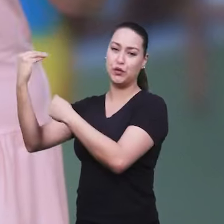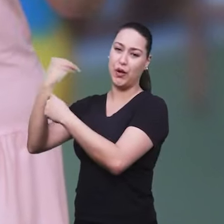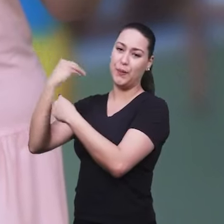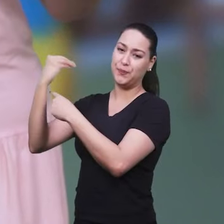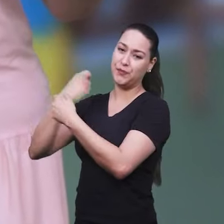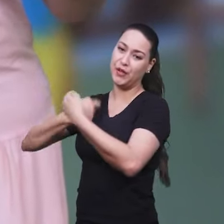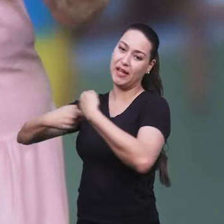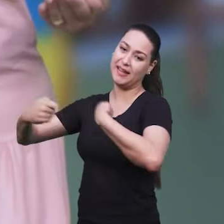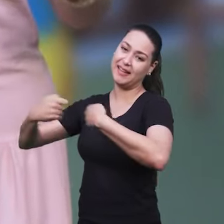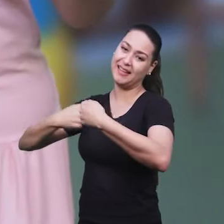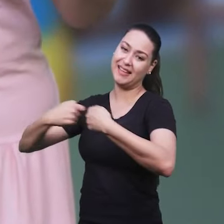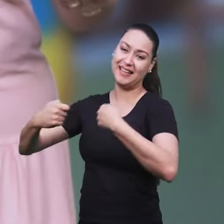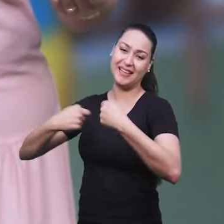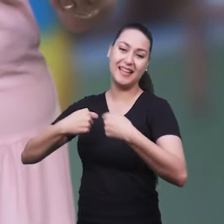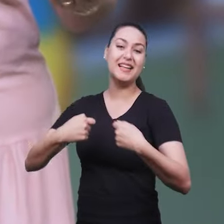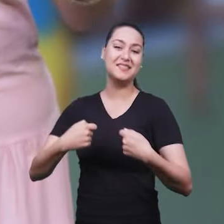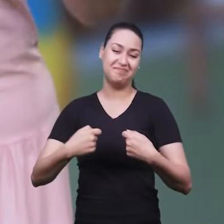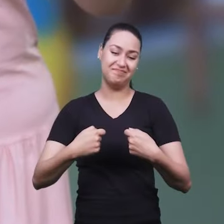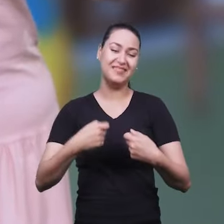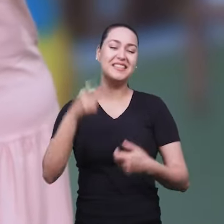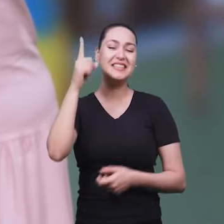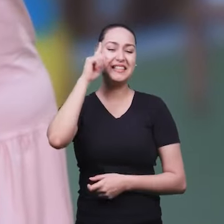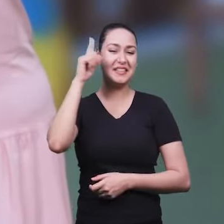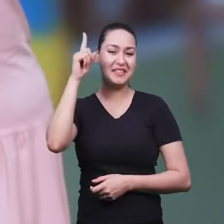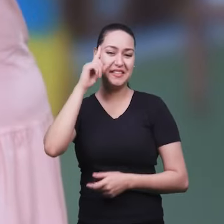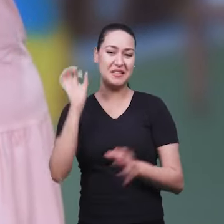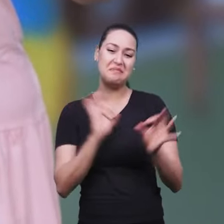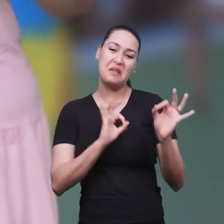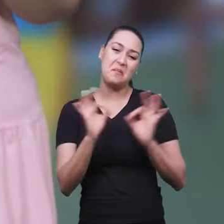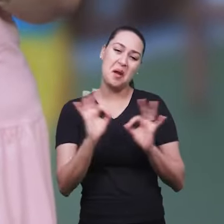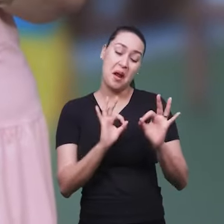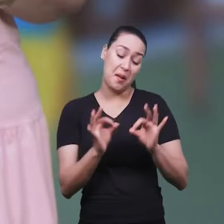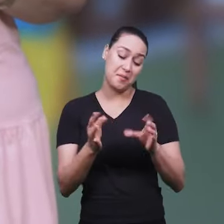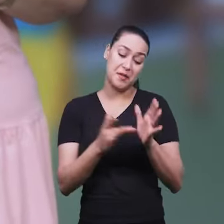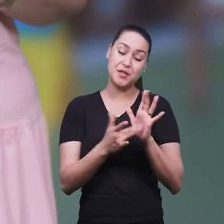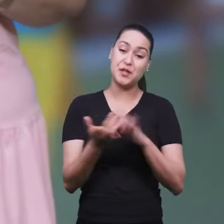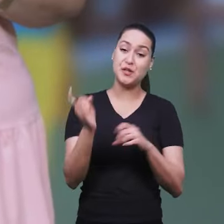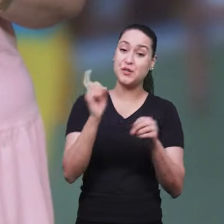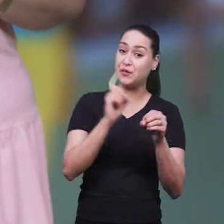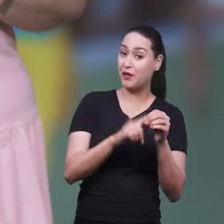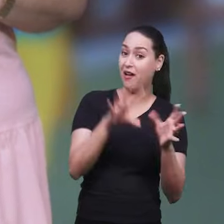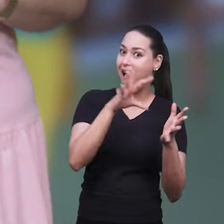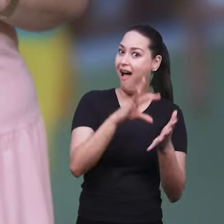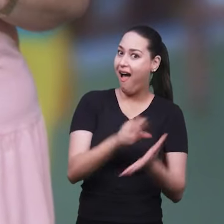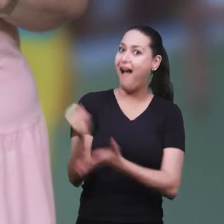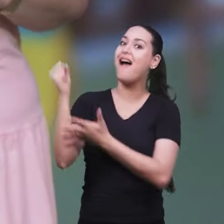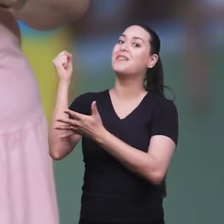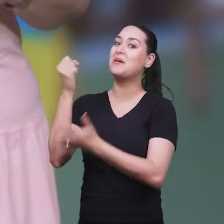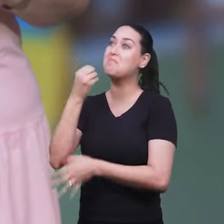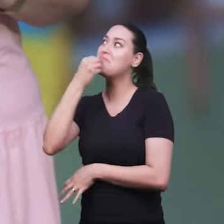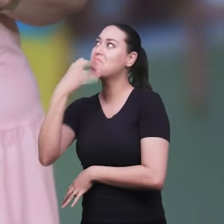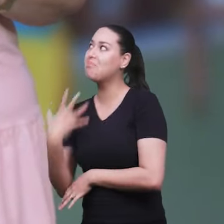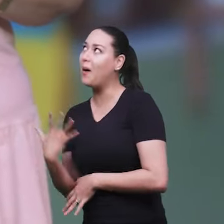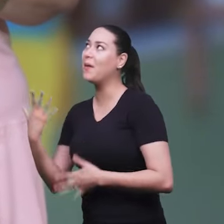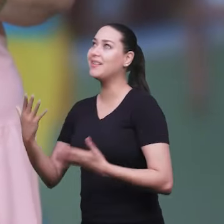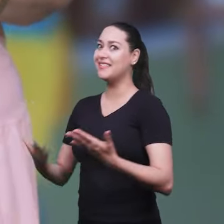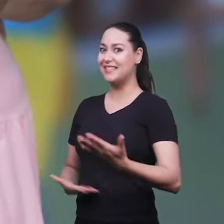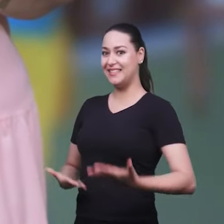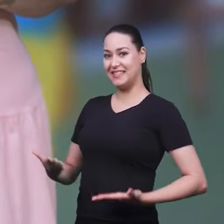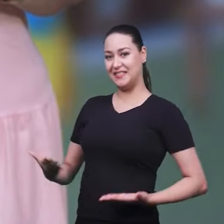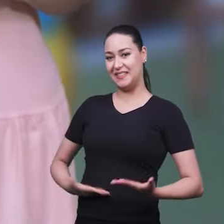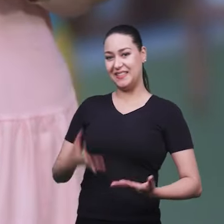nos preparando a cada dia para a volta de Jesus. Bom é servir ao